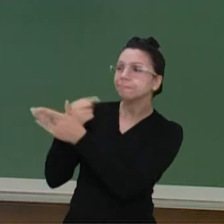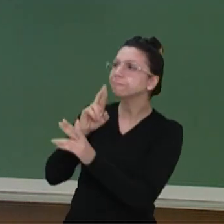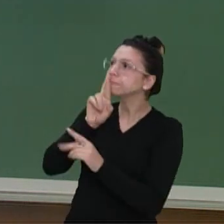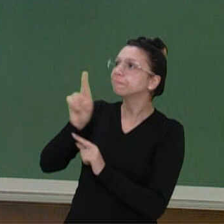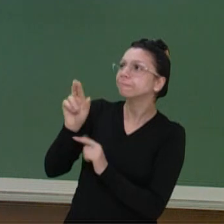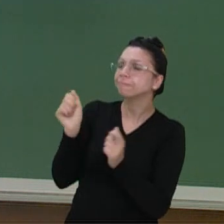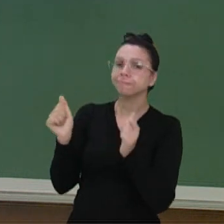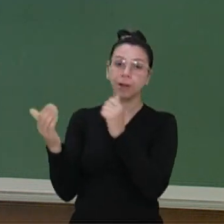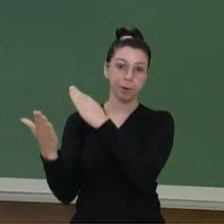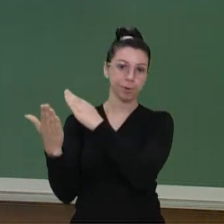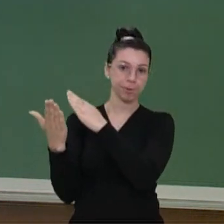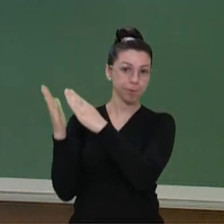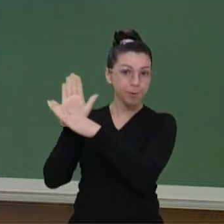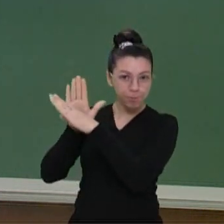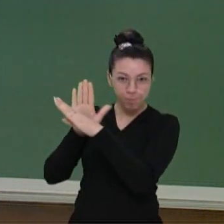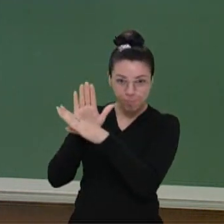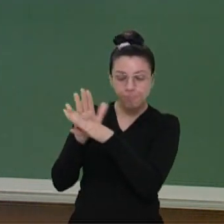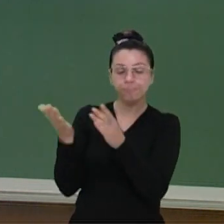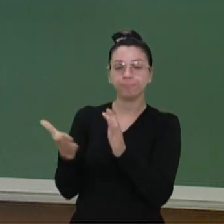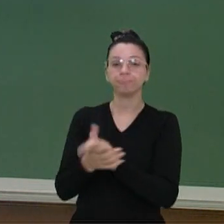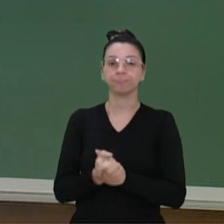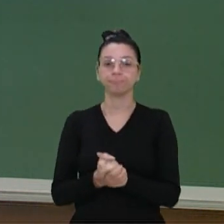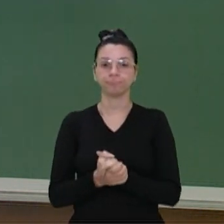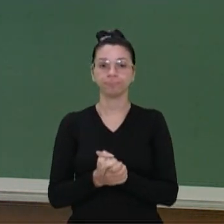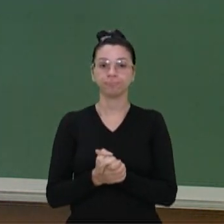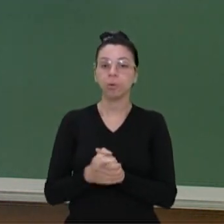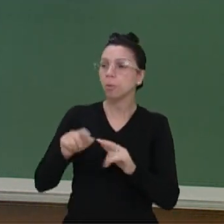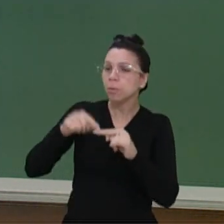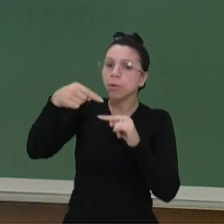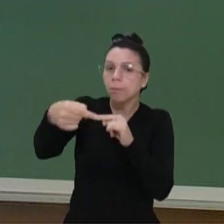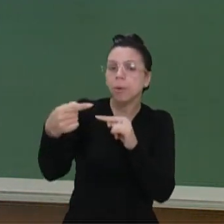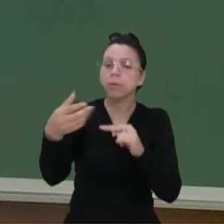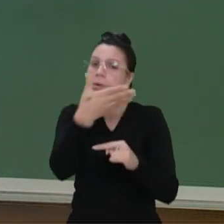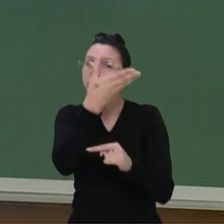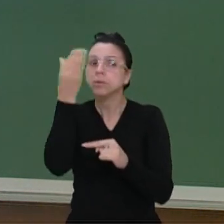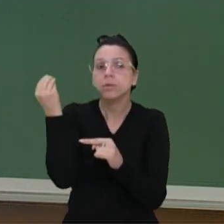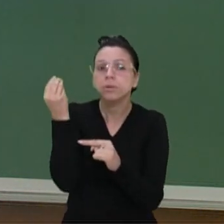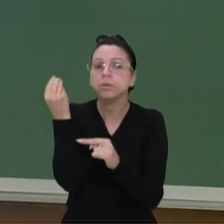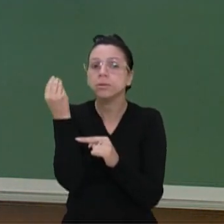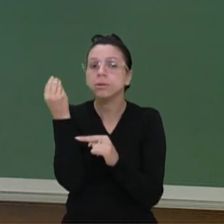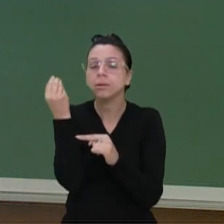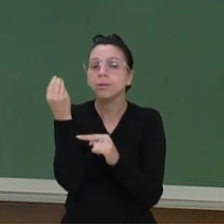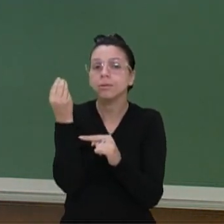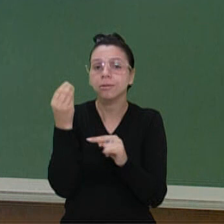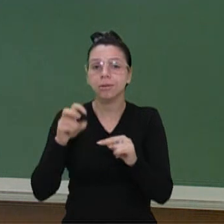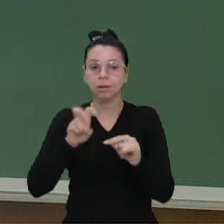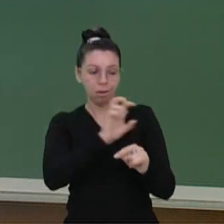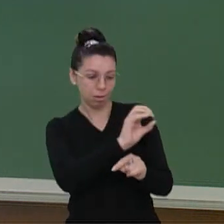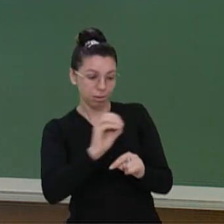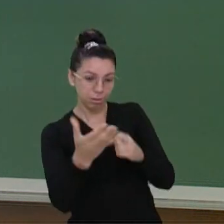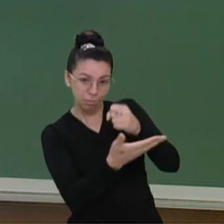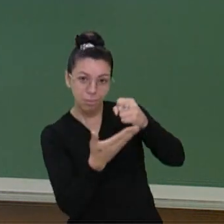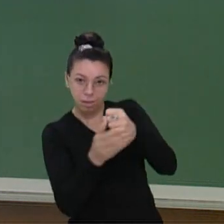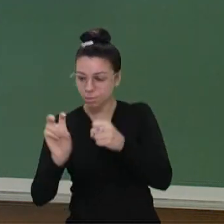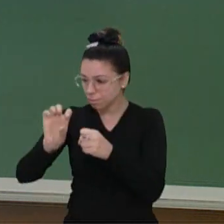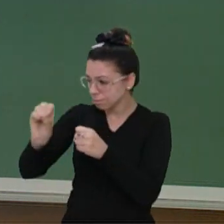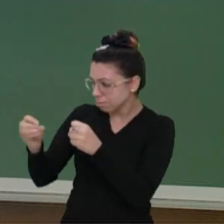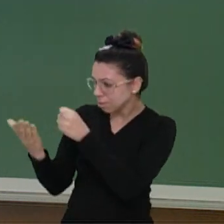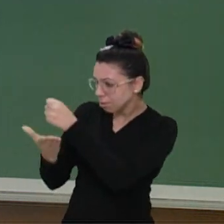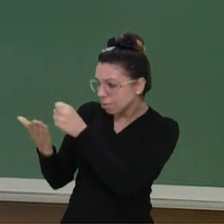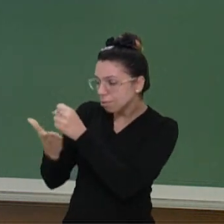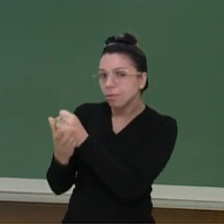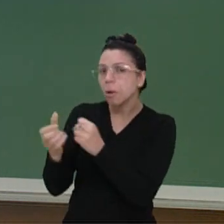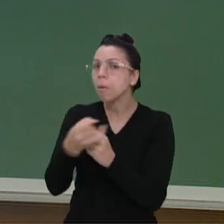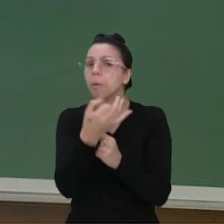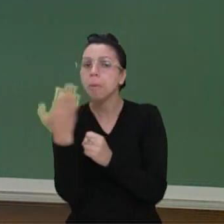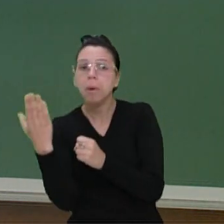aqui, ó, ajuda a gente. Depois que eu esquecer os 500, esquecer a base, qual vai